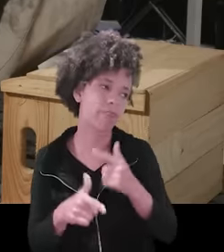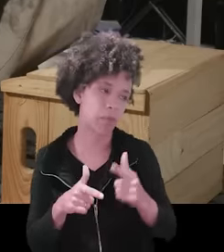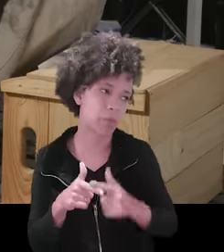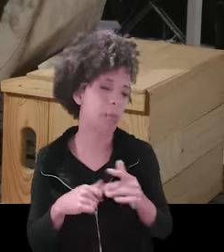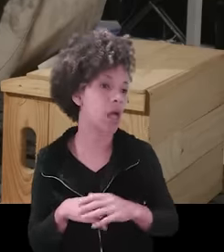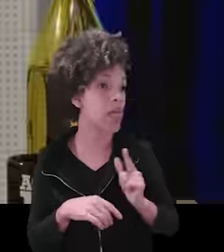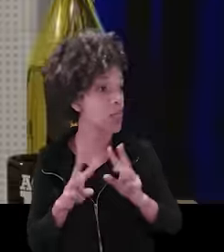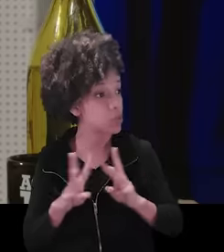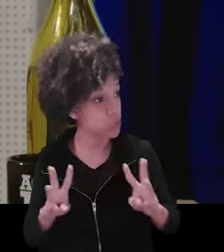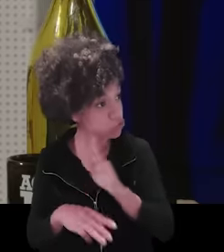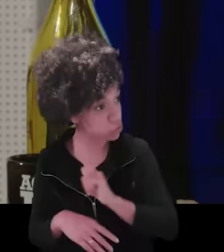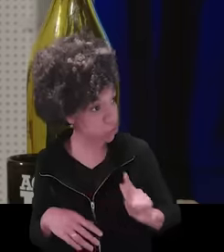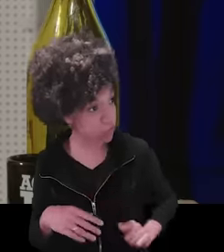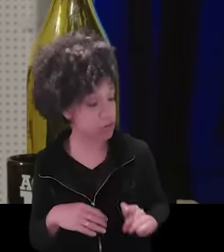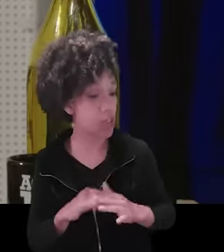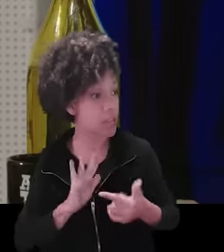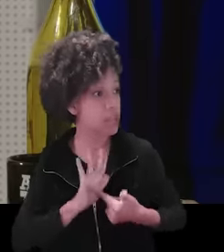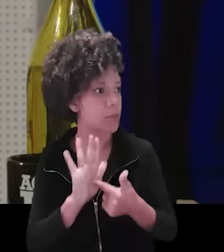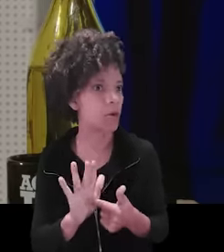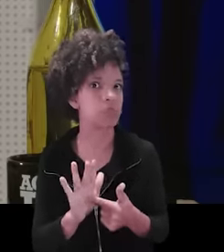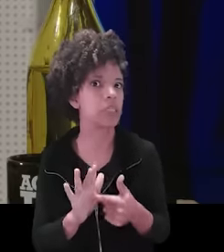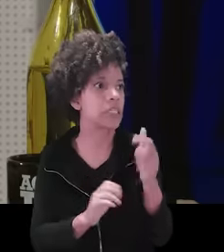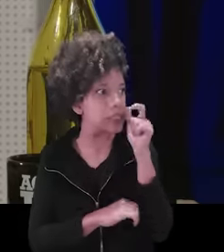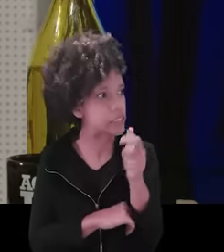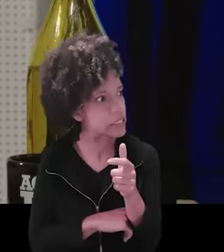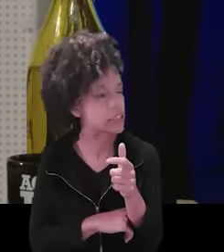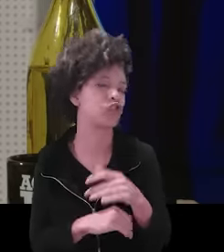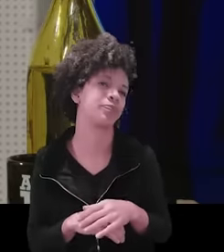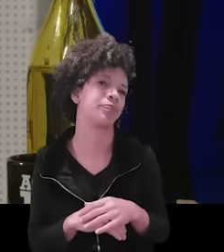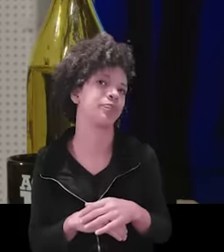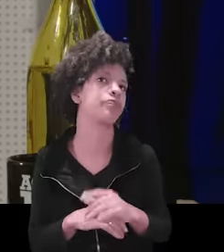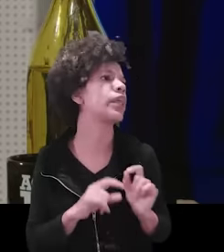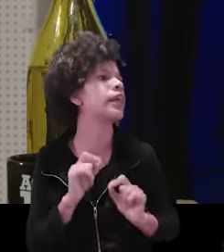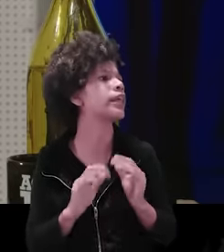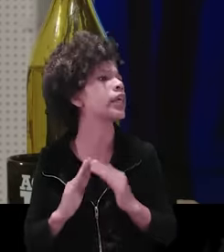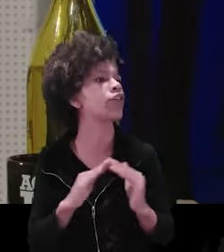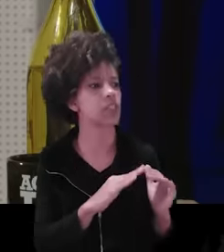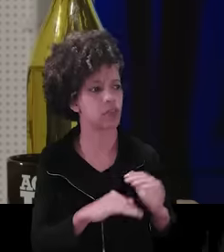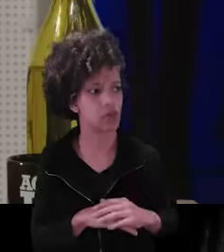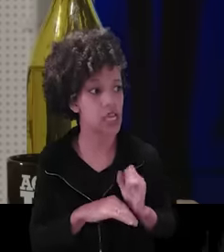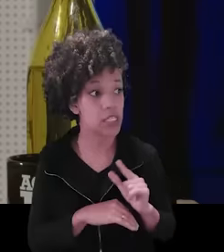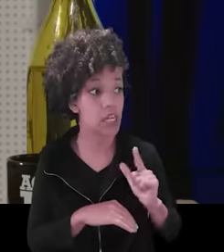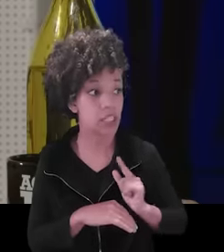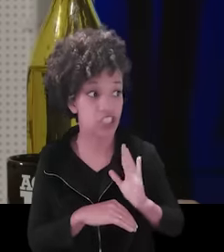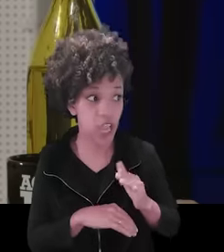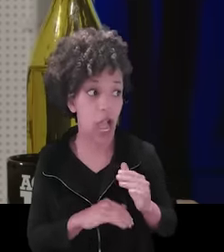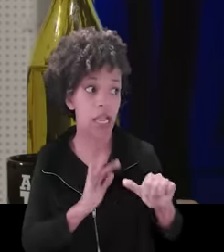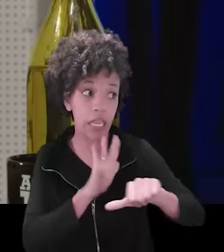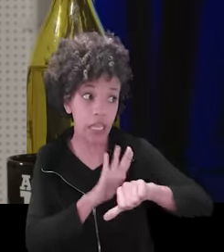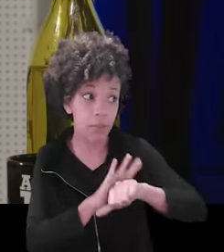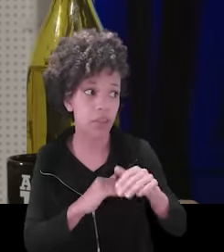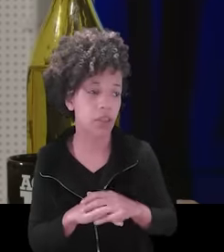tem um site do governo que ele mostra eu acho super interessante isso quem é o seu vizinho se ele já